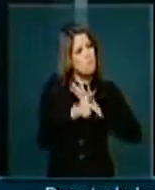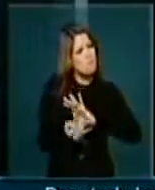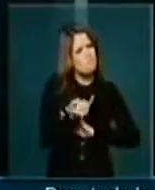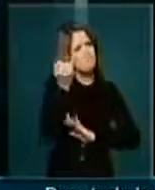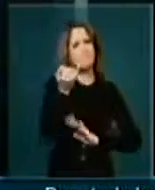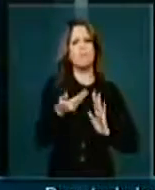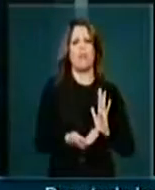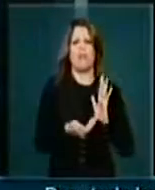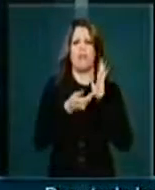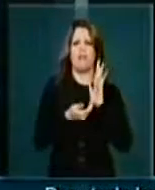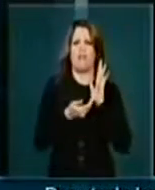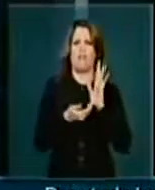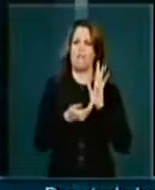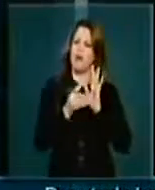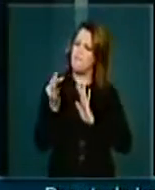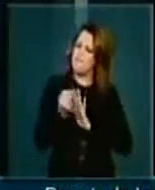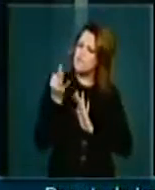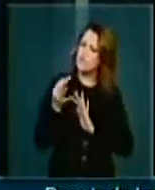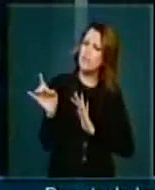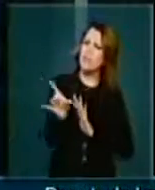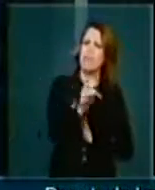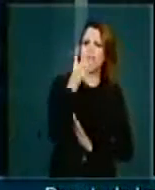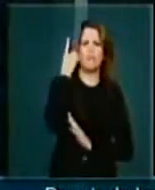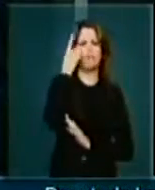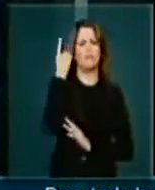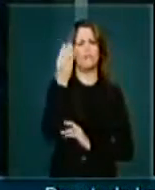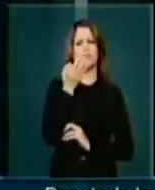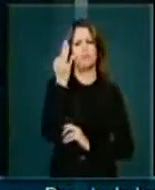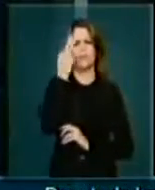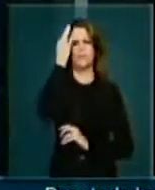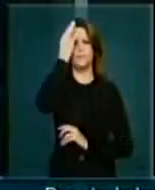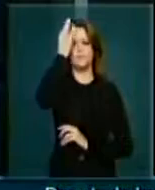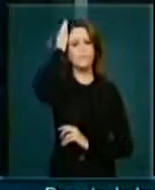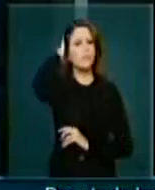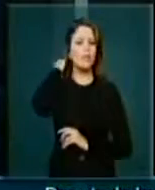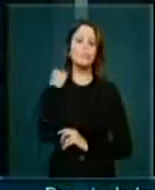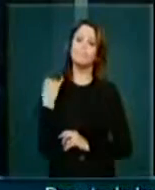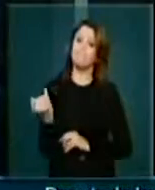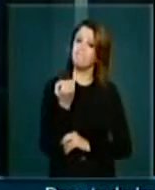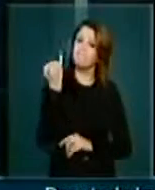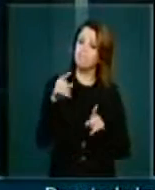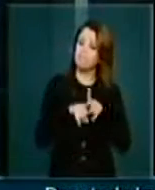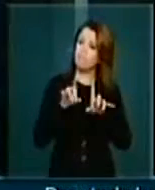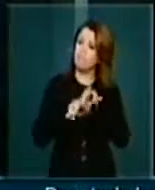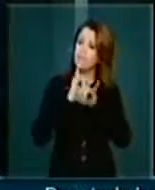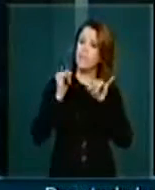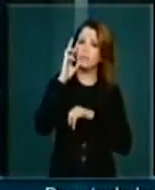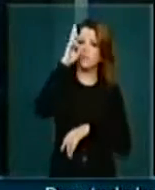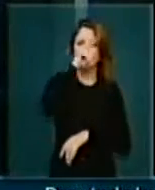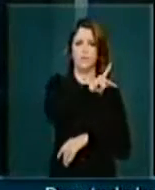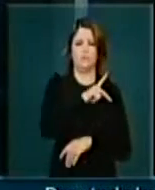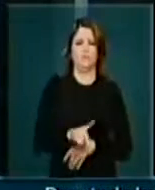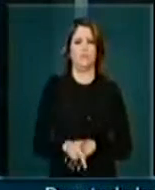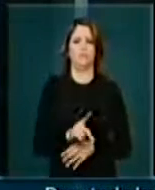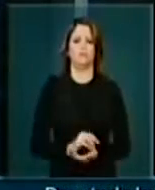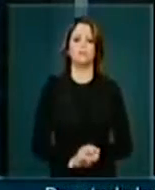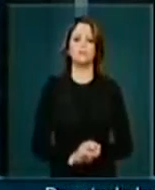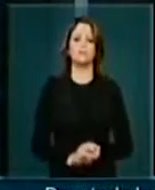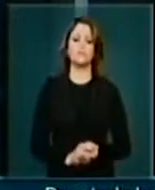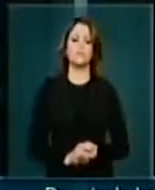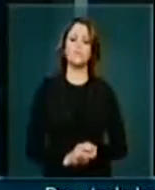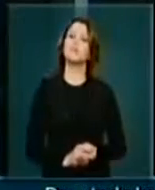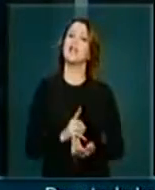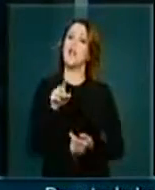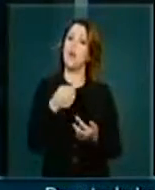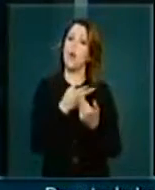Câmara, esta, portanto, é a função dos deputados federais. Imprescindível ressaltar ainda, senhor presidente,